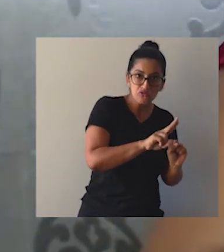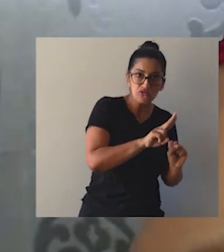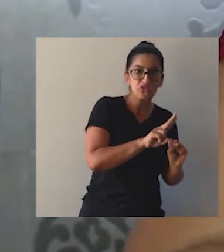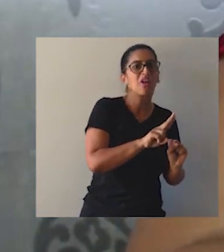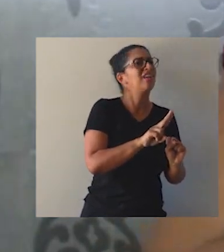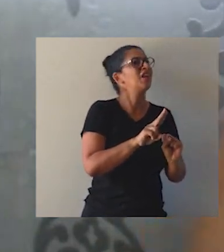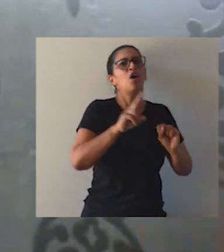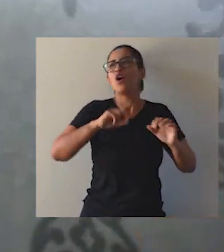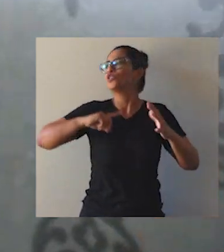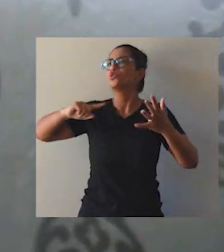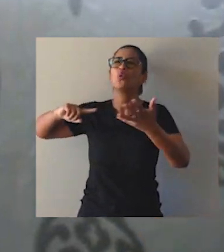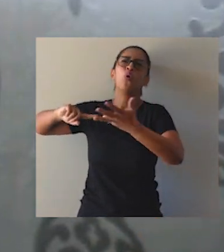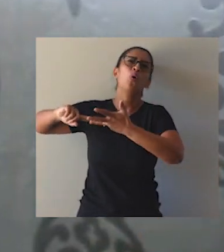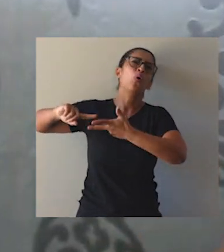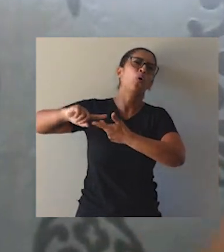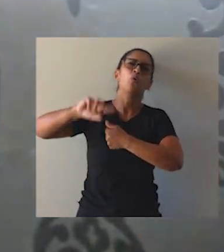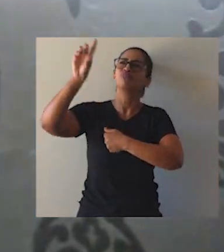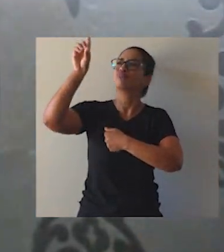todos, né?